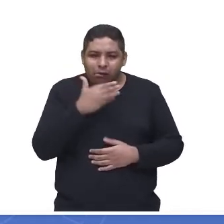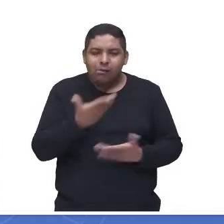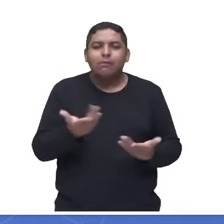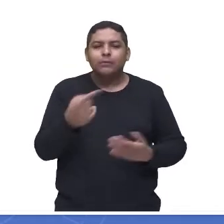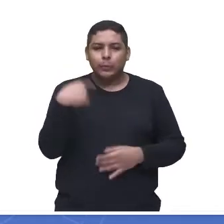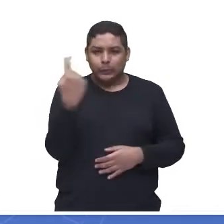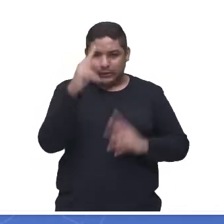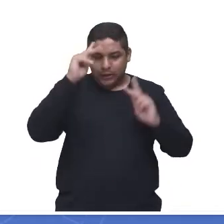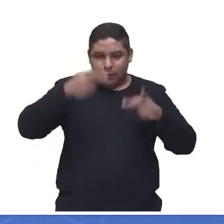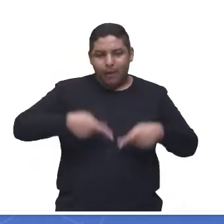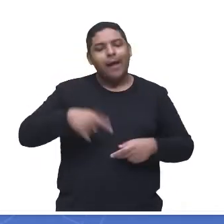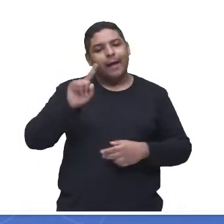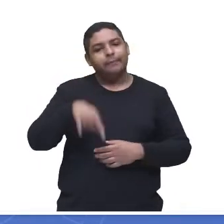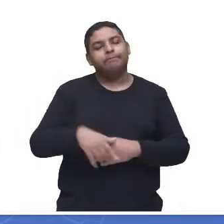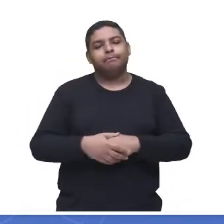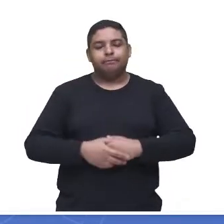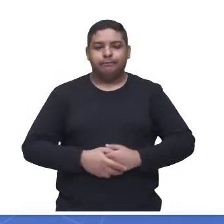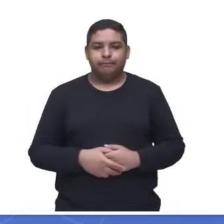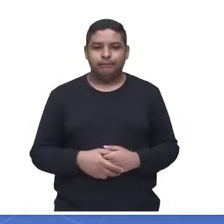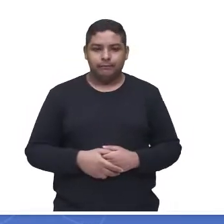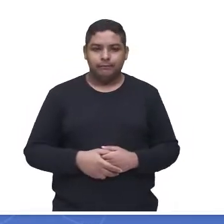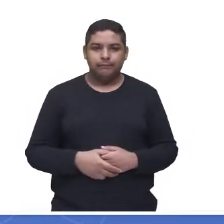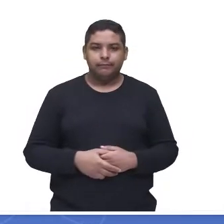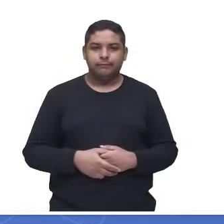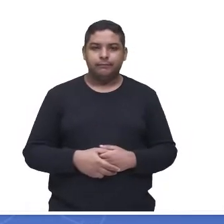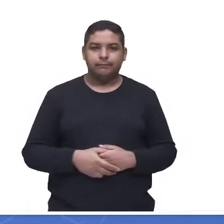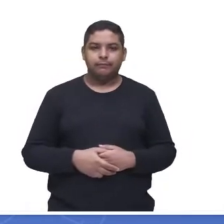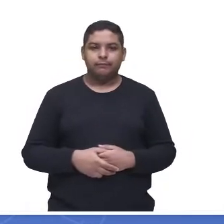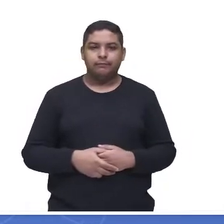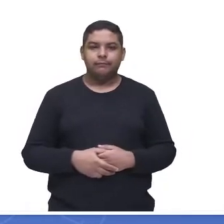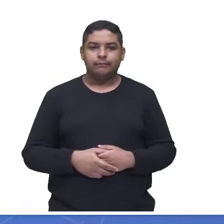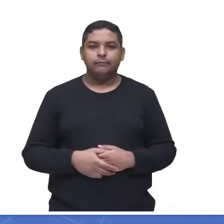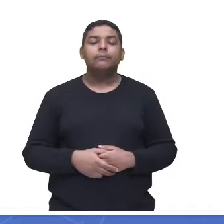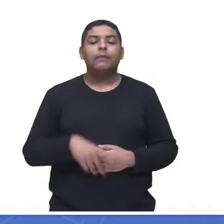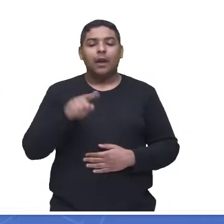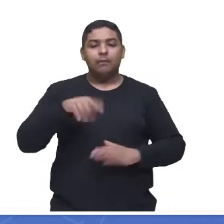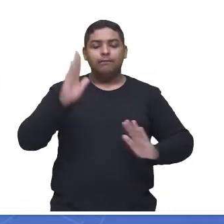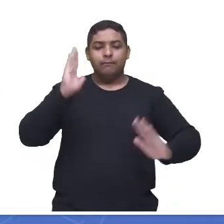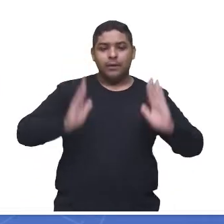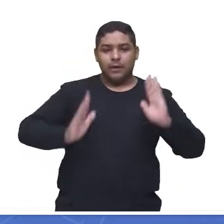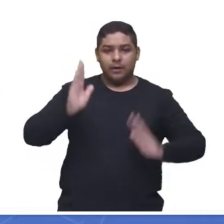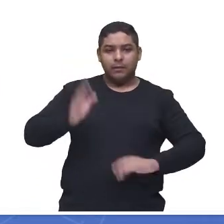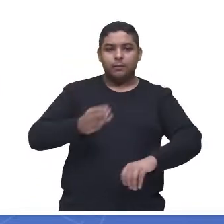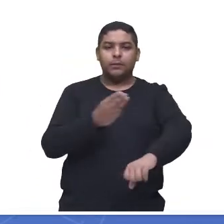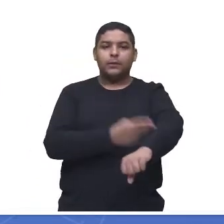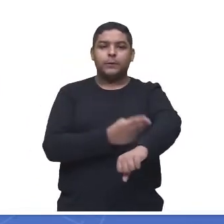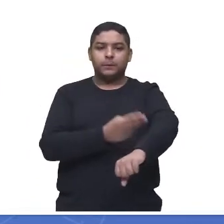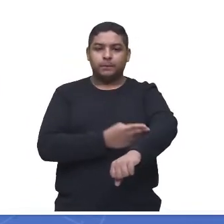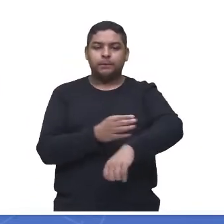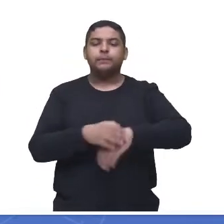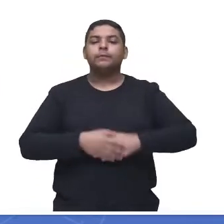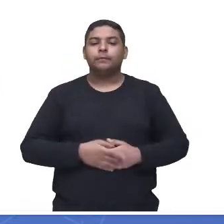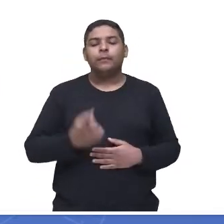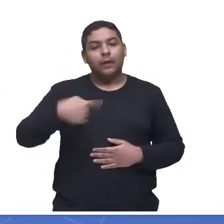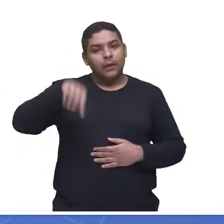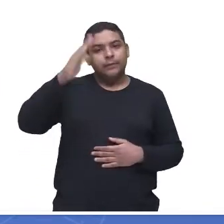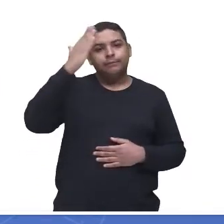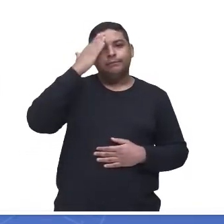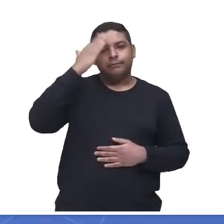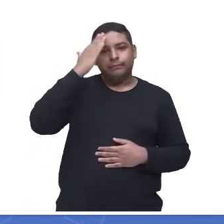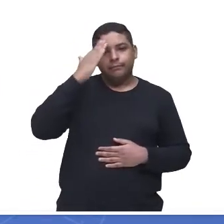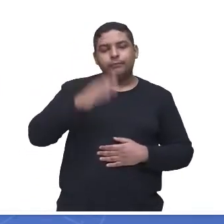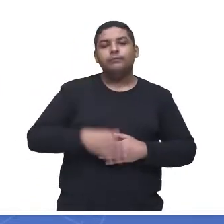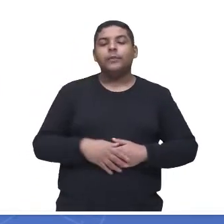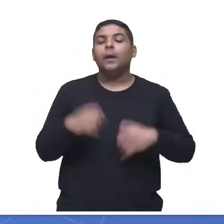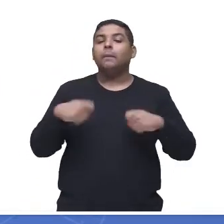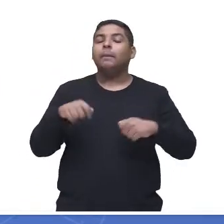humano. Então, pessoal, nós vamos falar sobre o período moderno, as características do pensamento moderno. E para a gente entender isso, nós temos que fazer